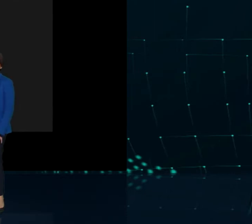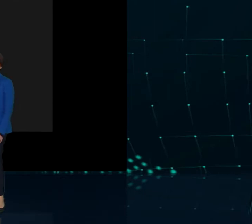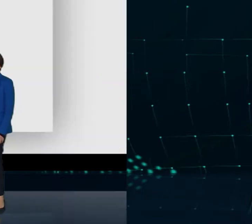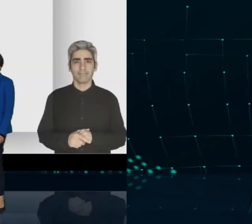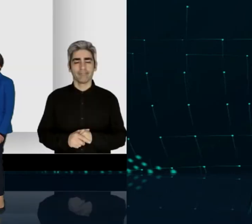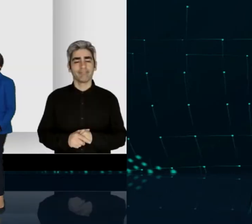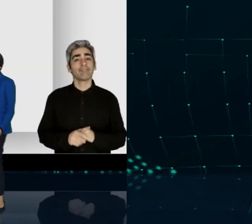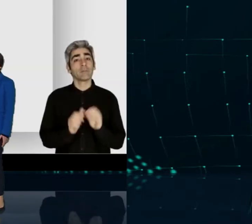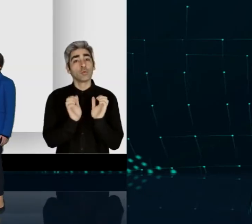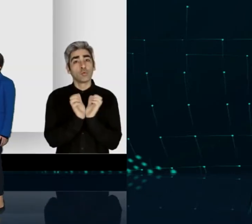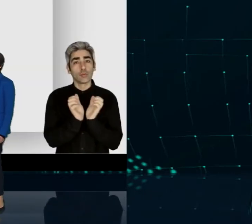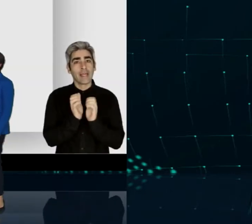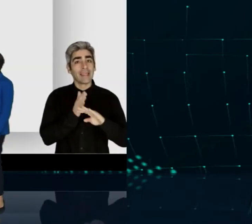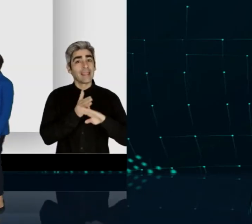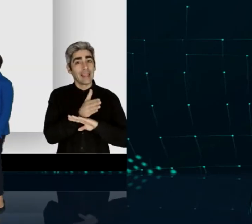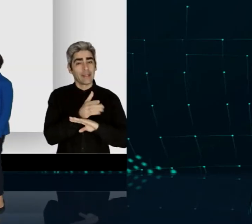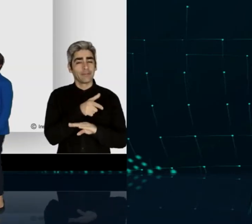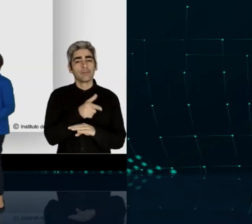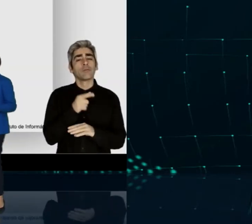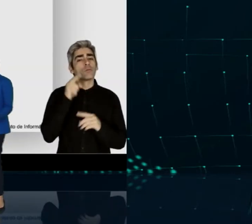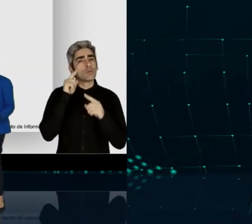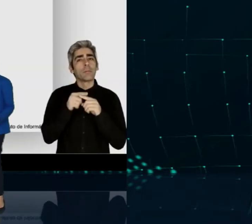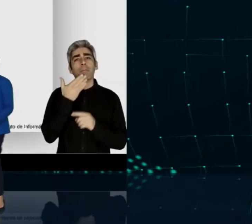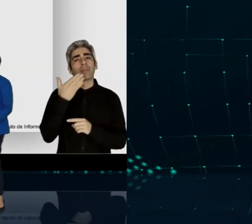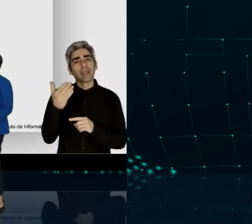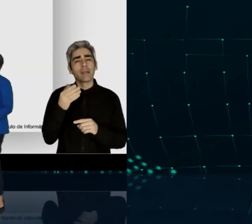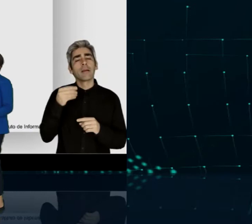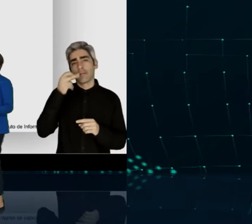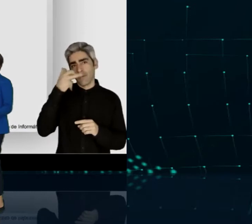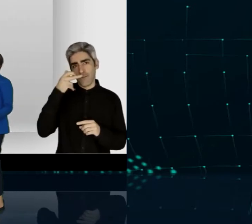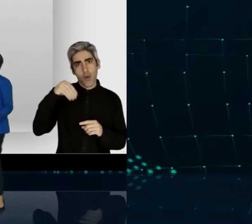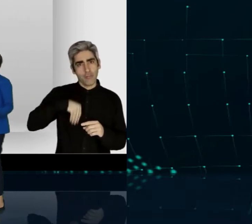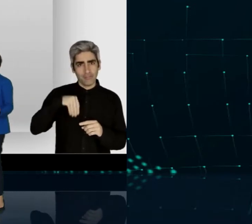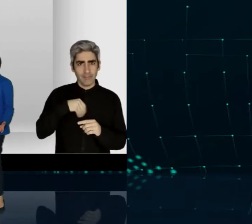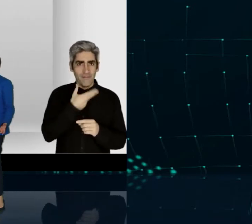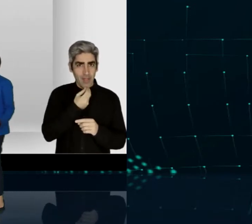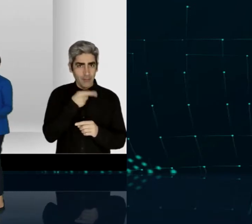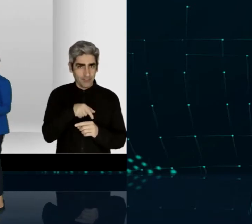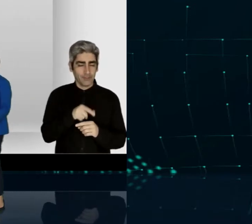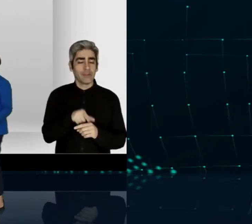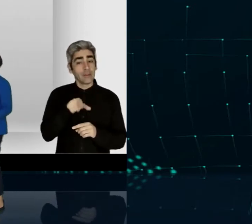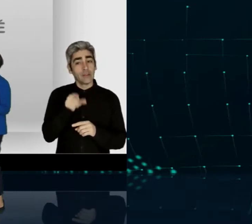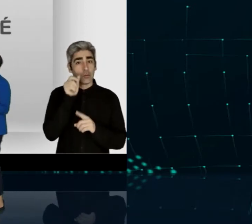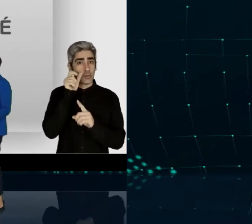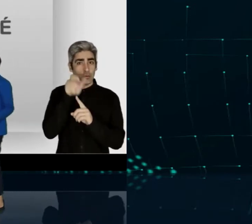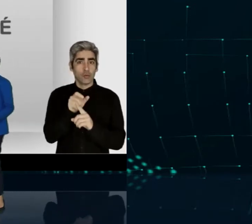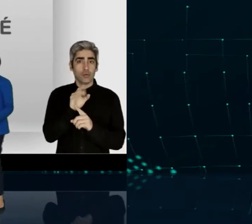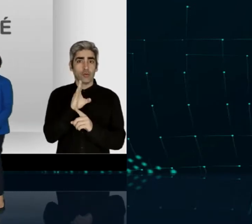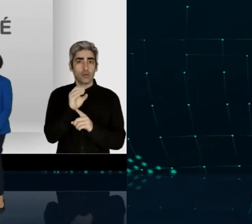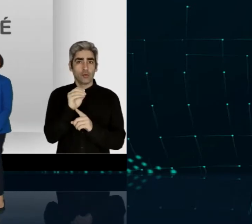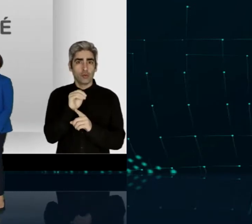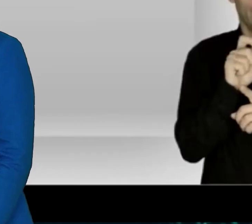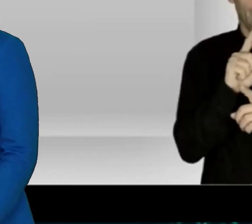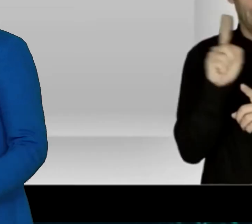carreira contributiva de cada pessoa, das condições e do cálculo da pensão eram processos complexos, morosos e manuais.